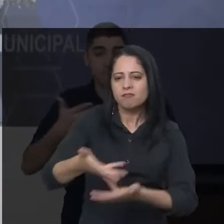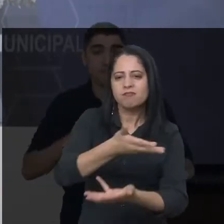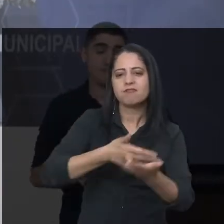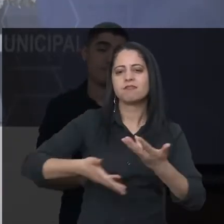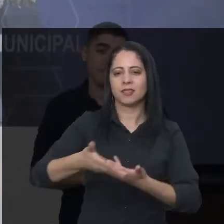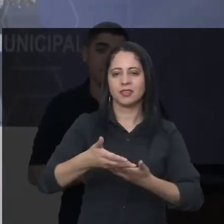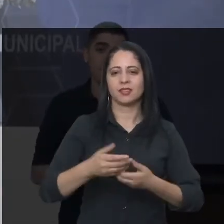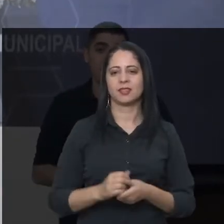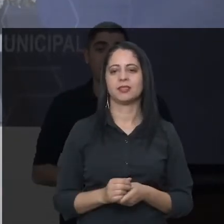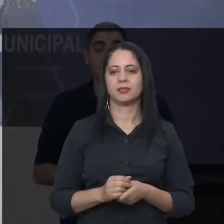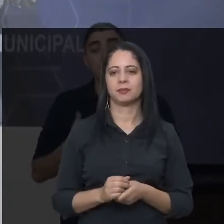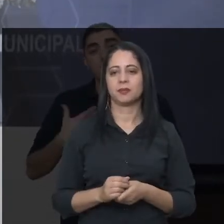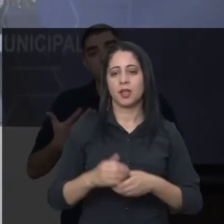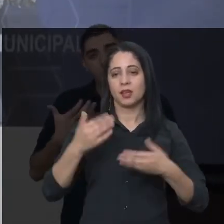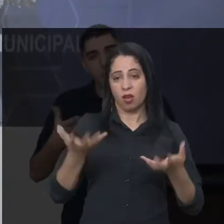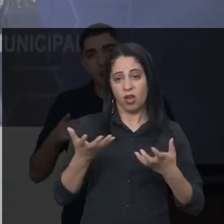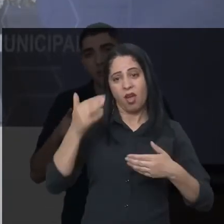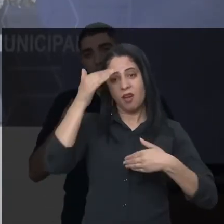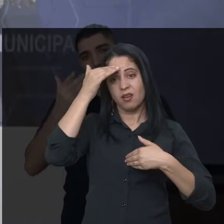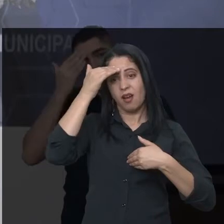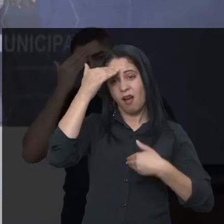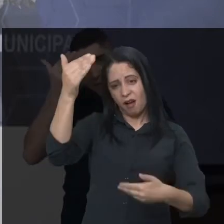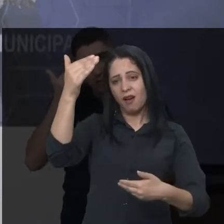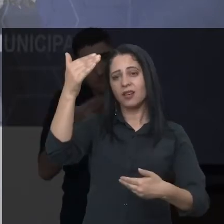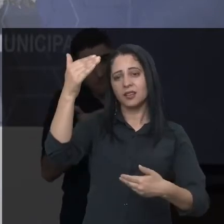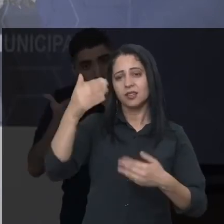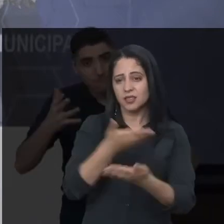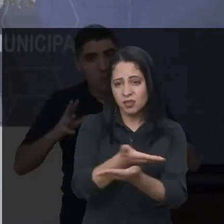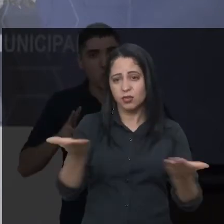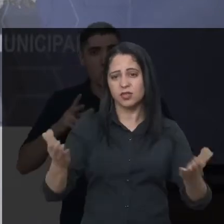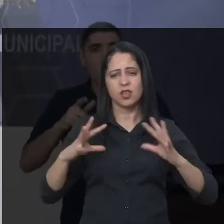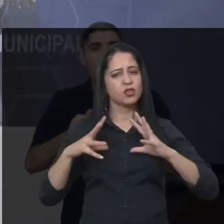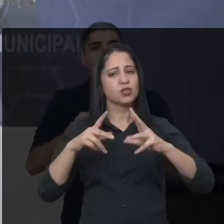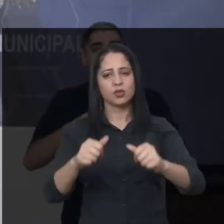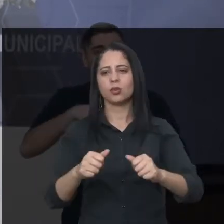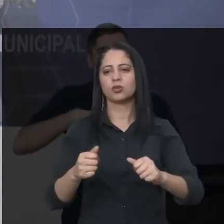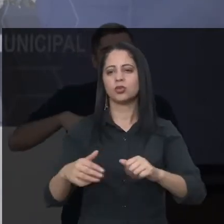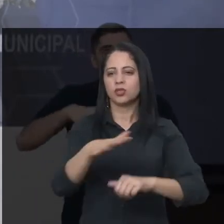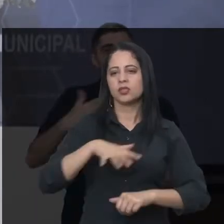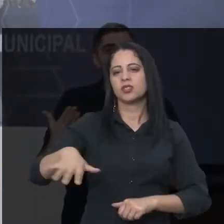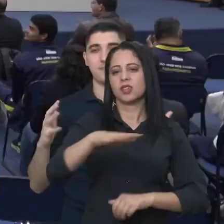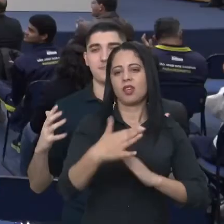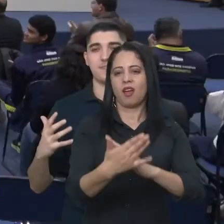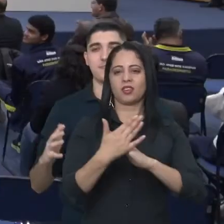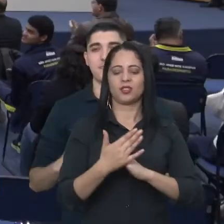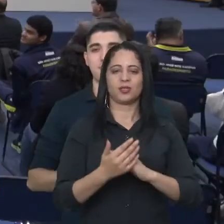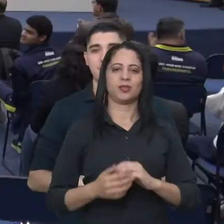aqui agradecer a todos que ajudaram a construir essa história.